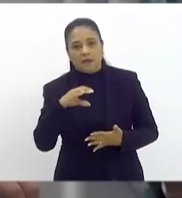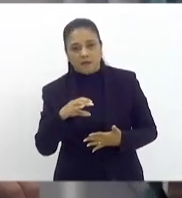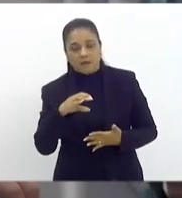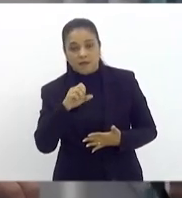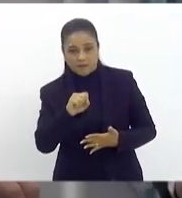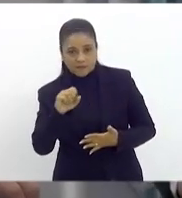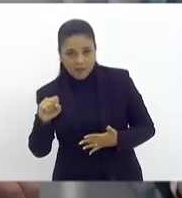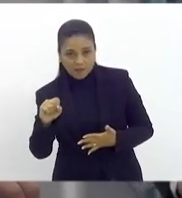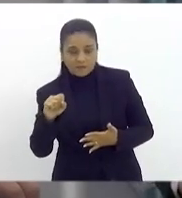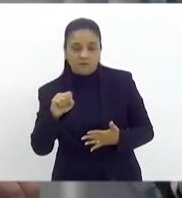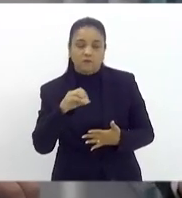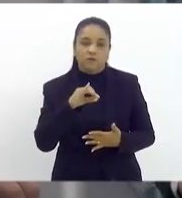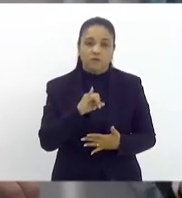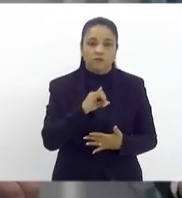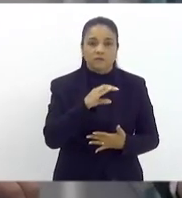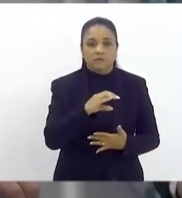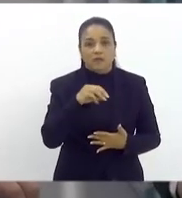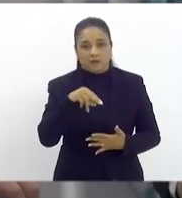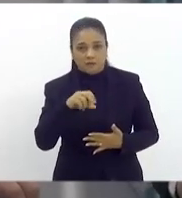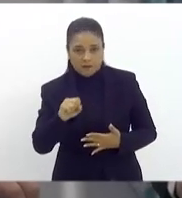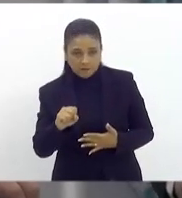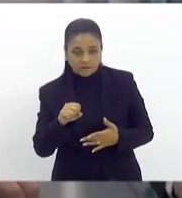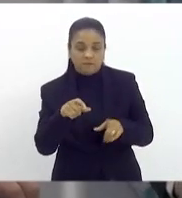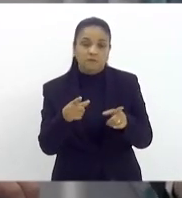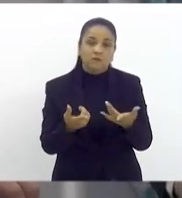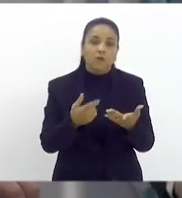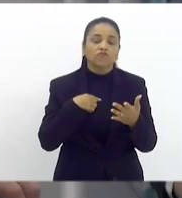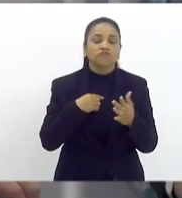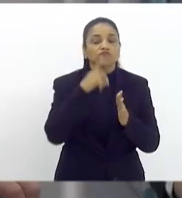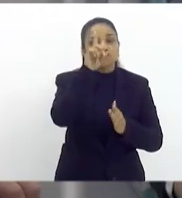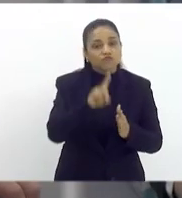distribuição dos direitos autorais. Então, a gente vai